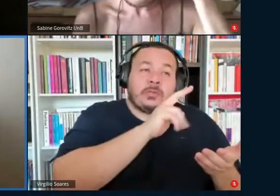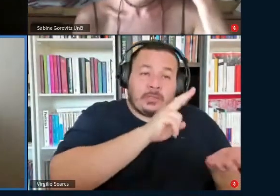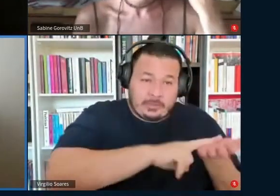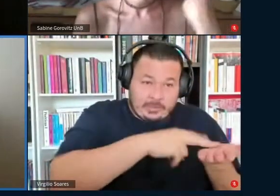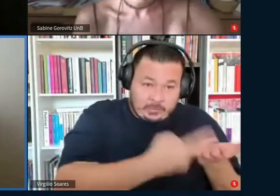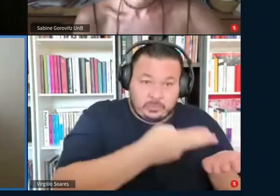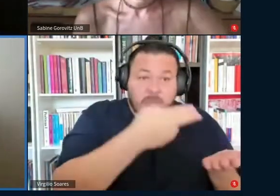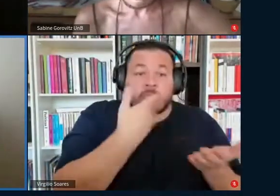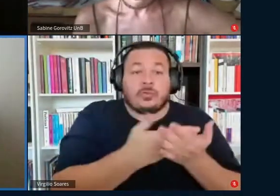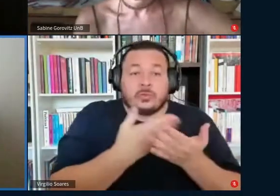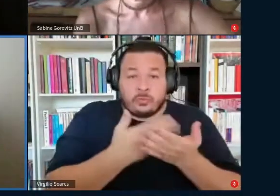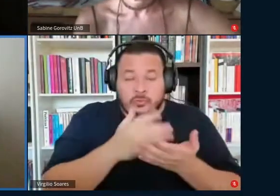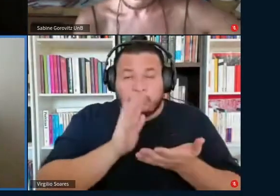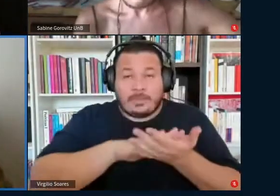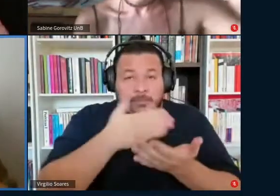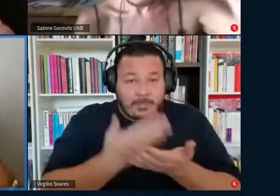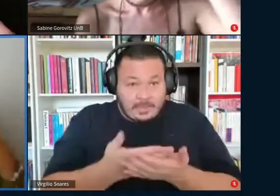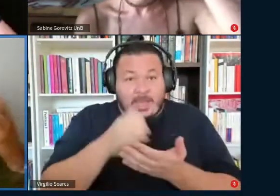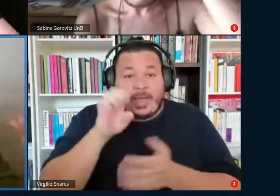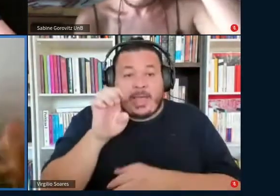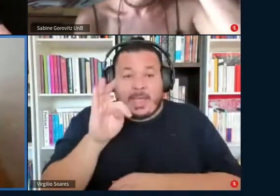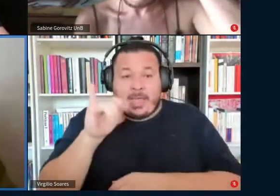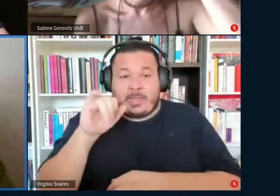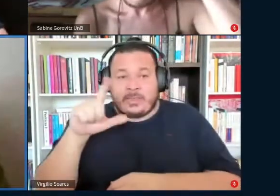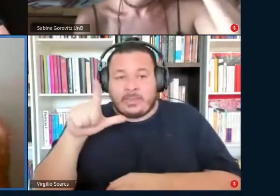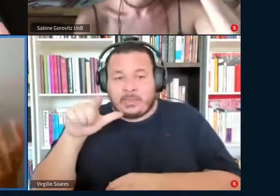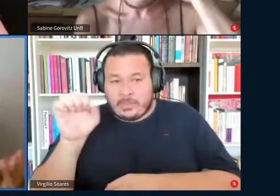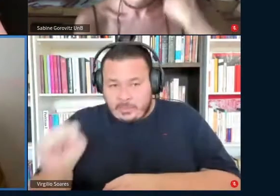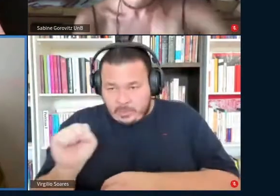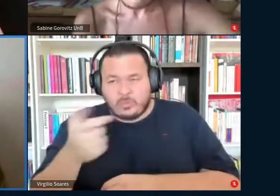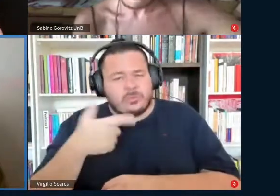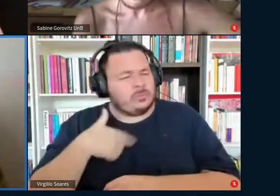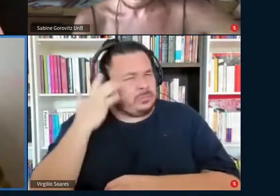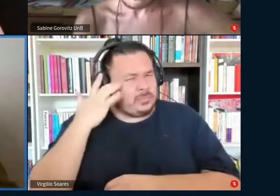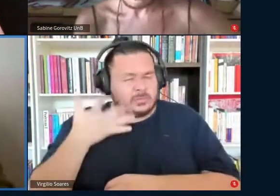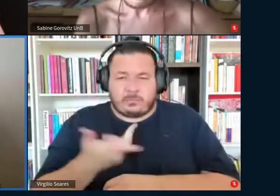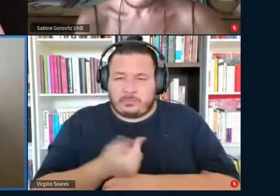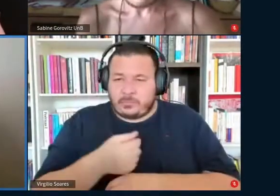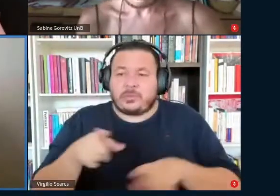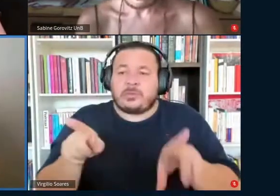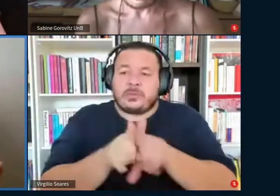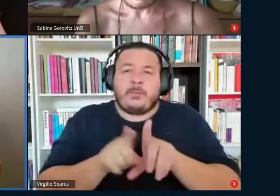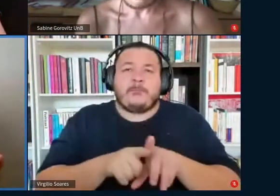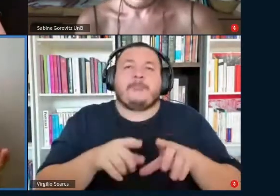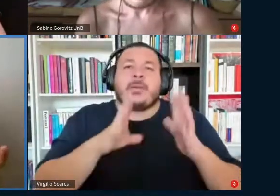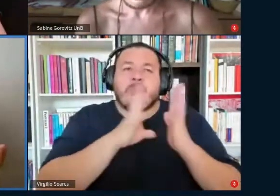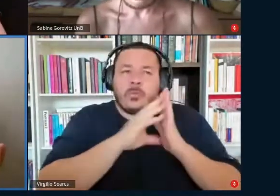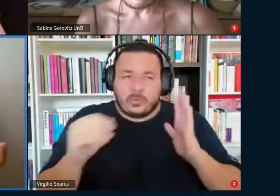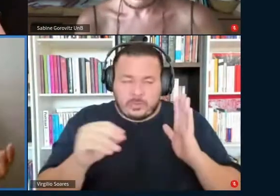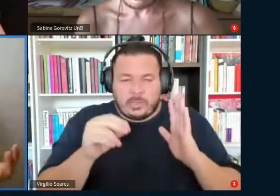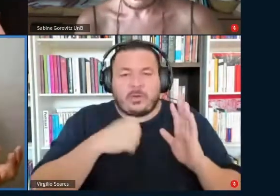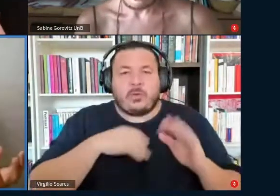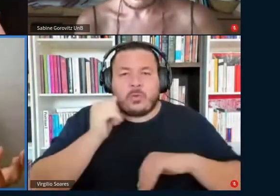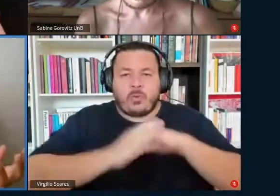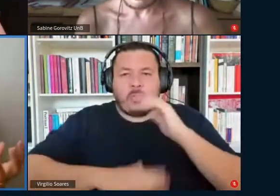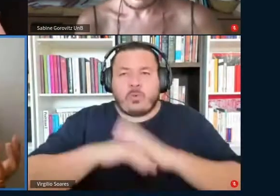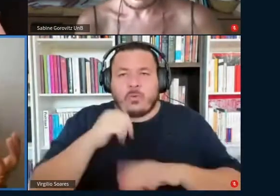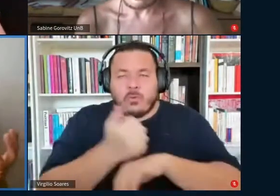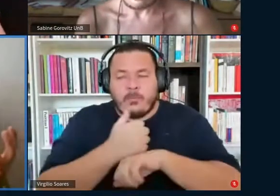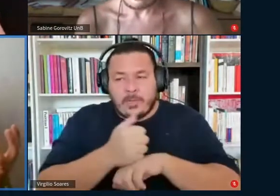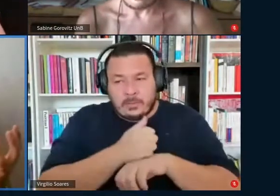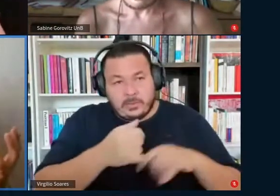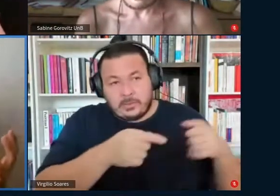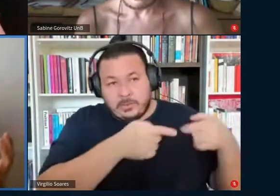boa. Acho que essa recuperação dos diferentes modelos de competência, escreve o seu trabalho numa linha